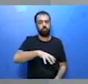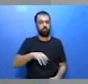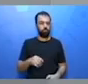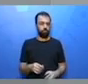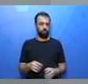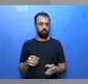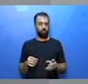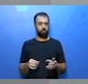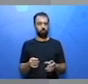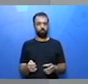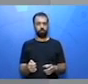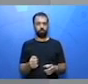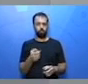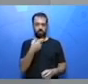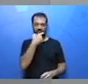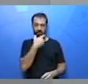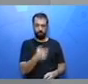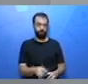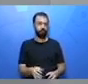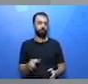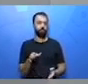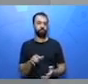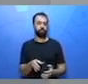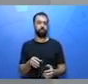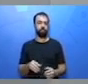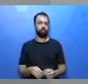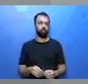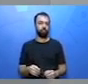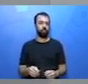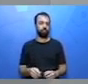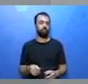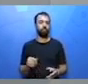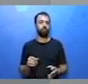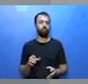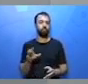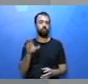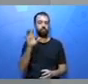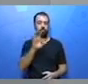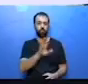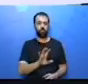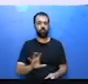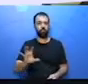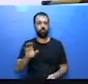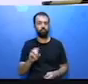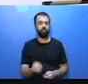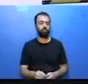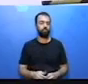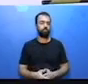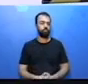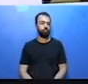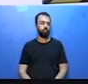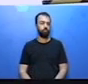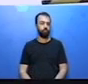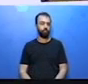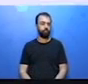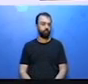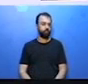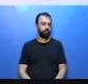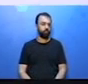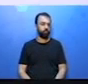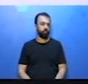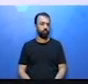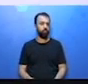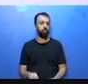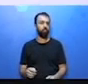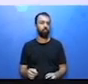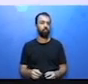ou seja, tudo que tem preenchimento eu consigo calcular a área, certo? No círculo eu